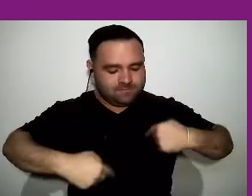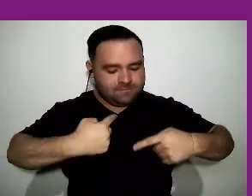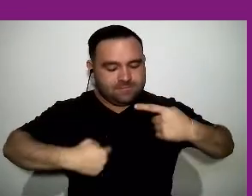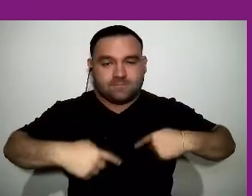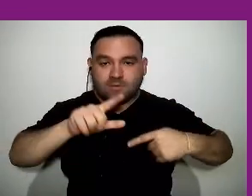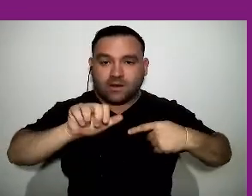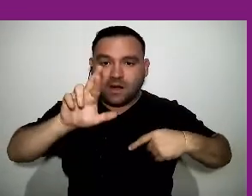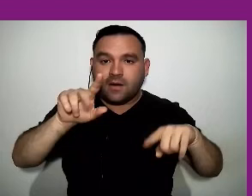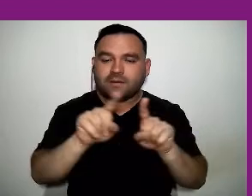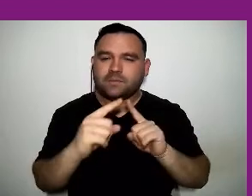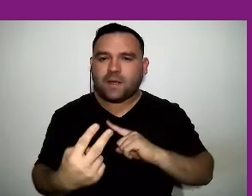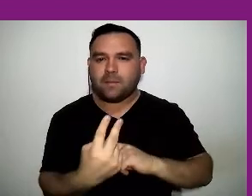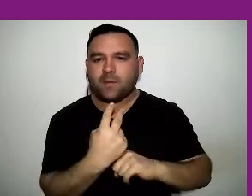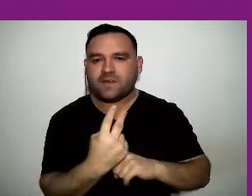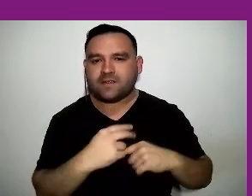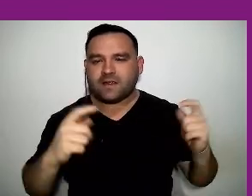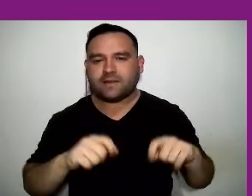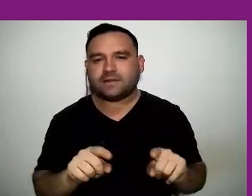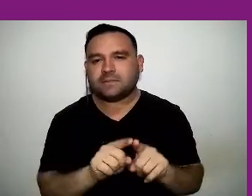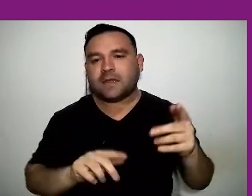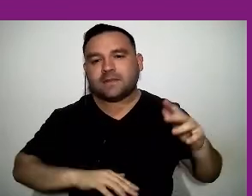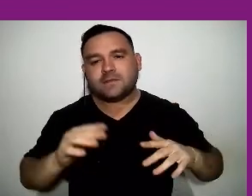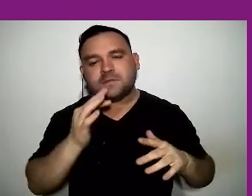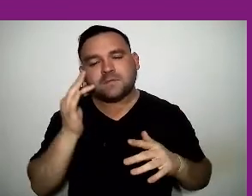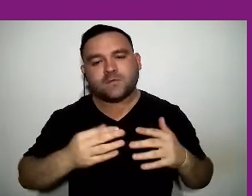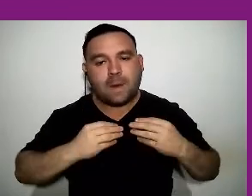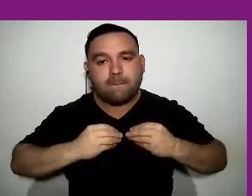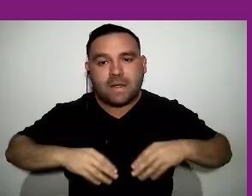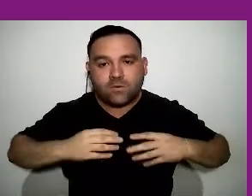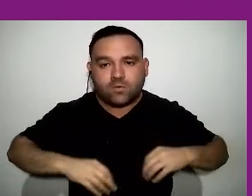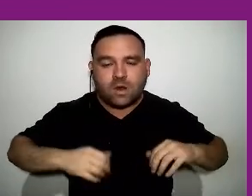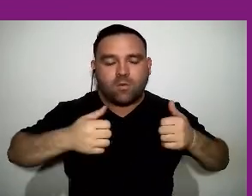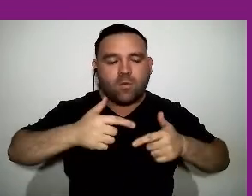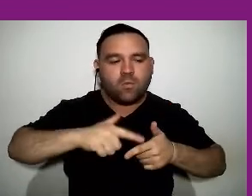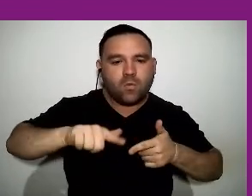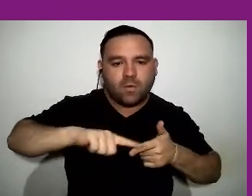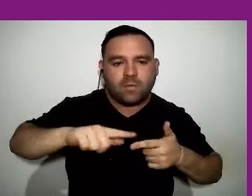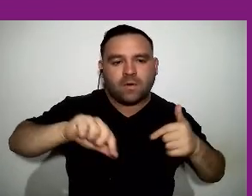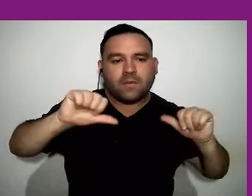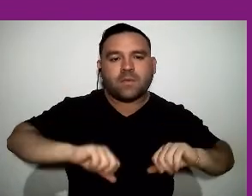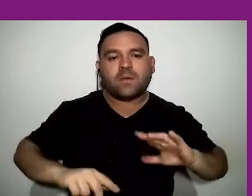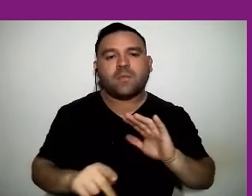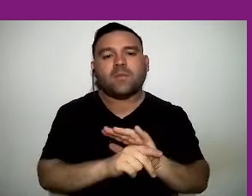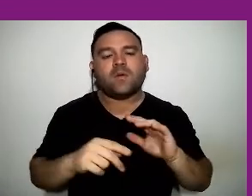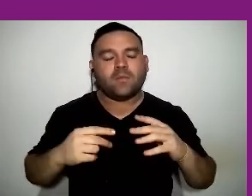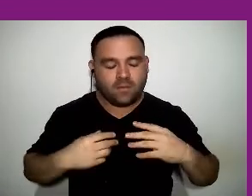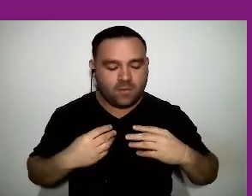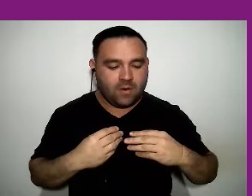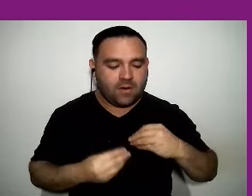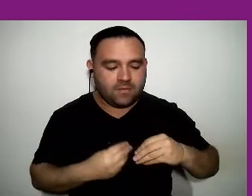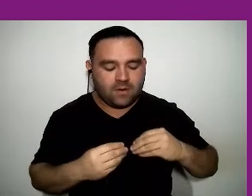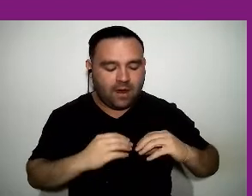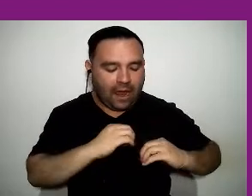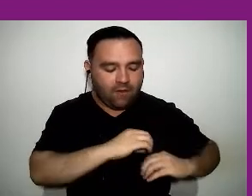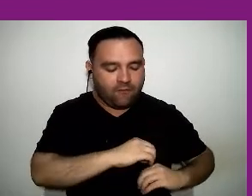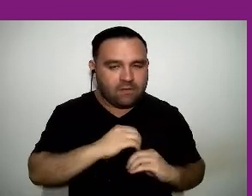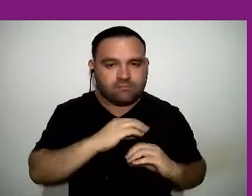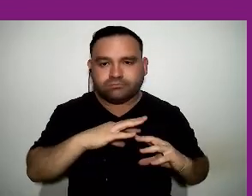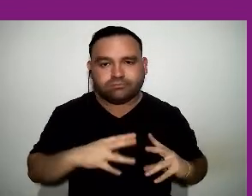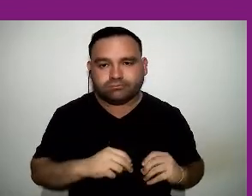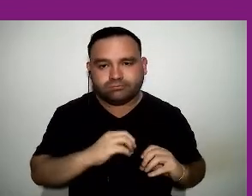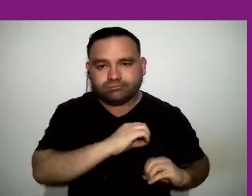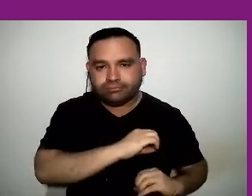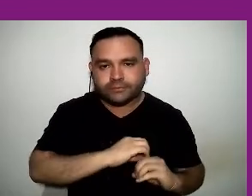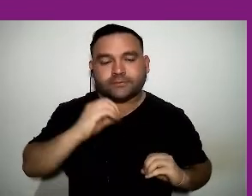e proteger o pulmão de possíveis lesões causadas pela heterogeneidade alveolar.